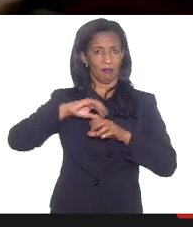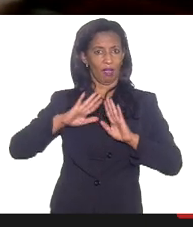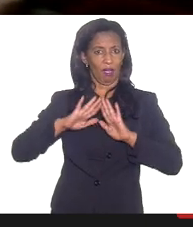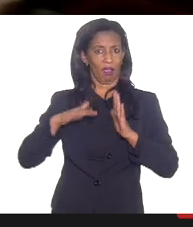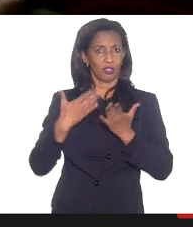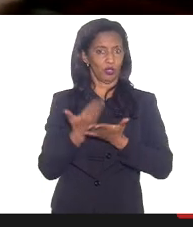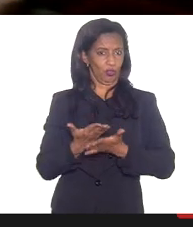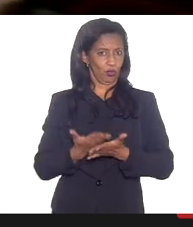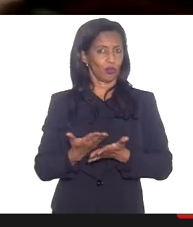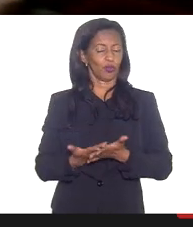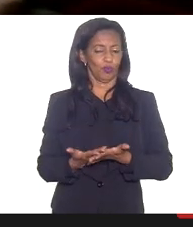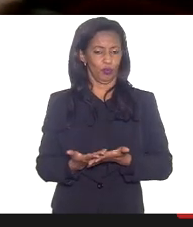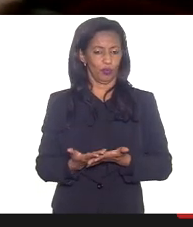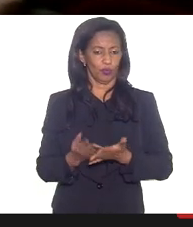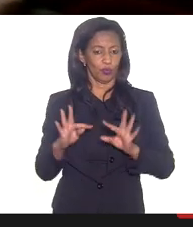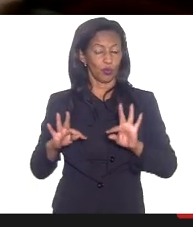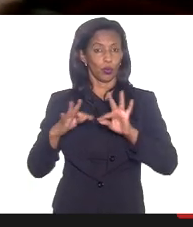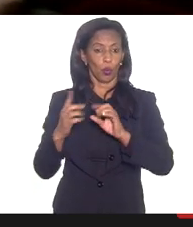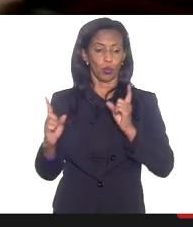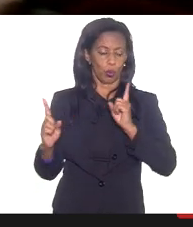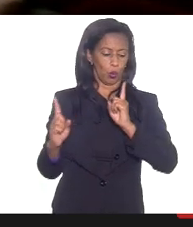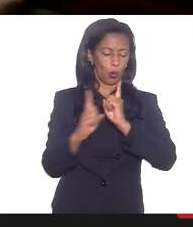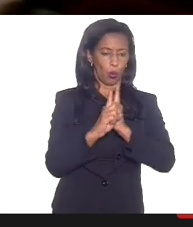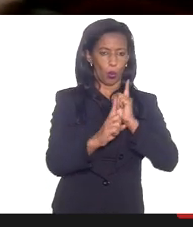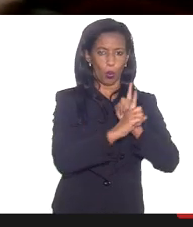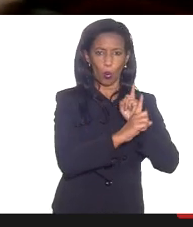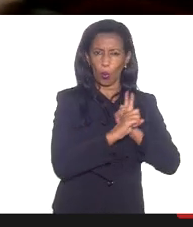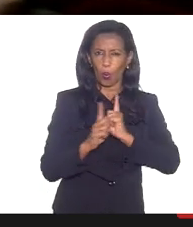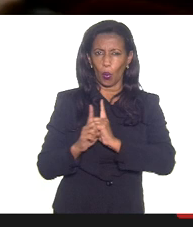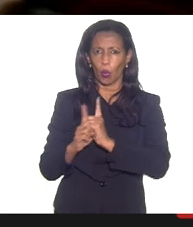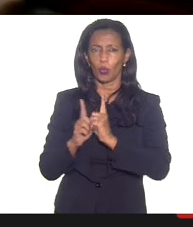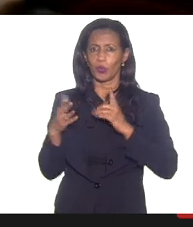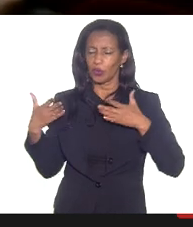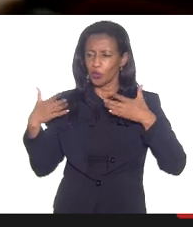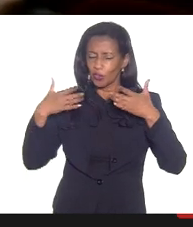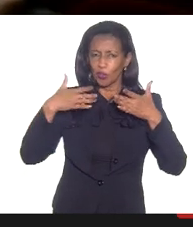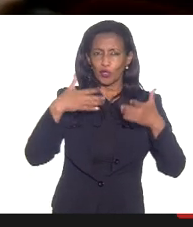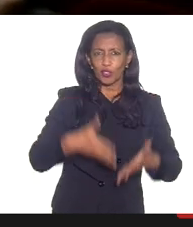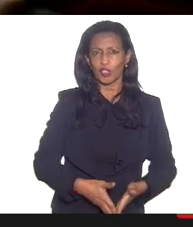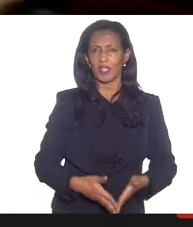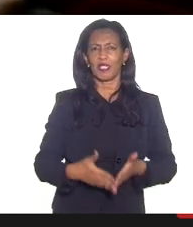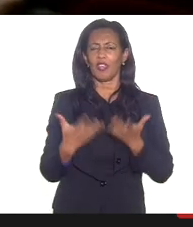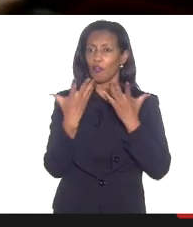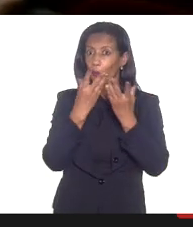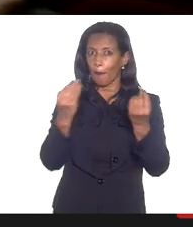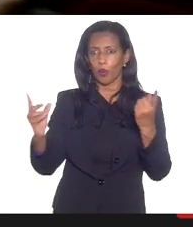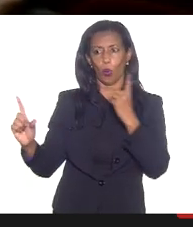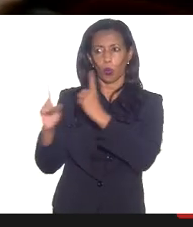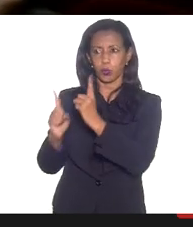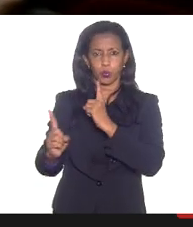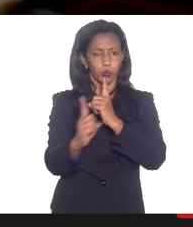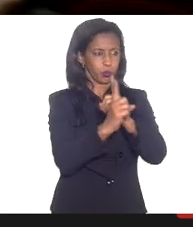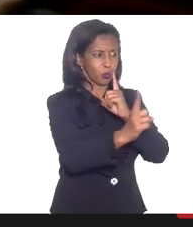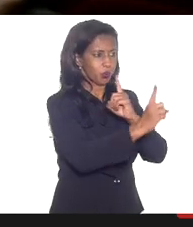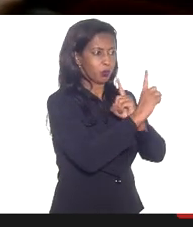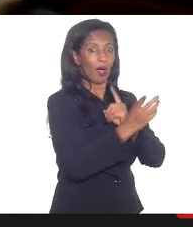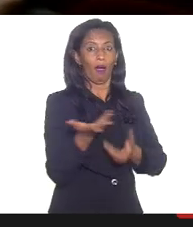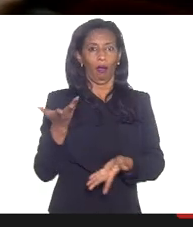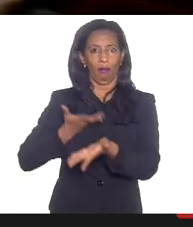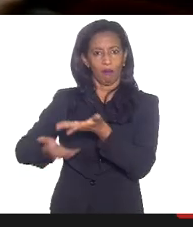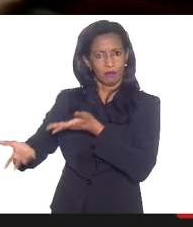escolares. Todos os encontros, desde que eu cheguei, foram muitos encontros que nós pudemos